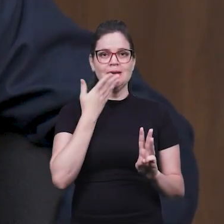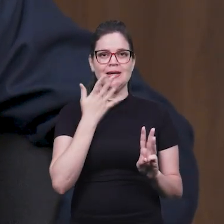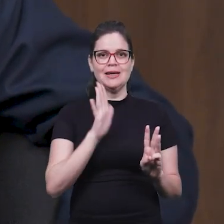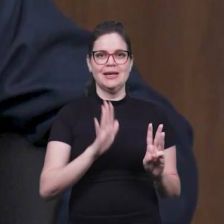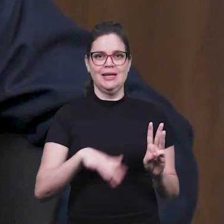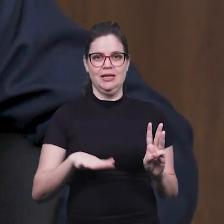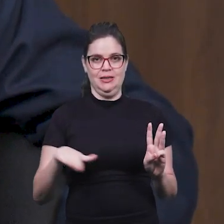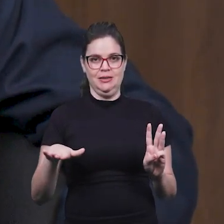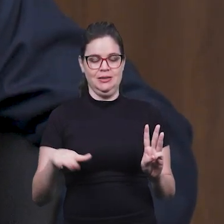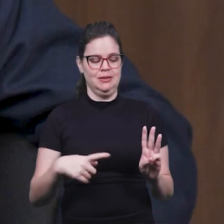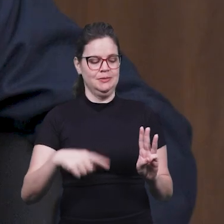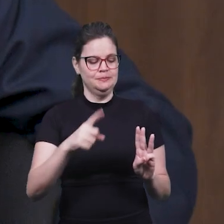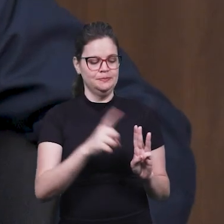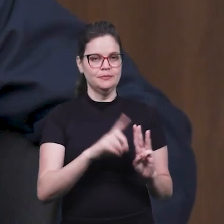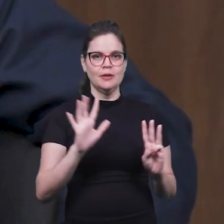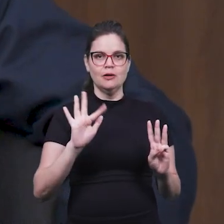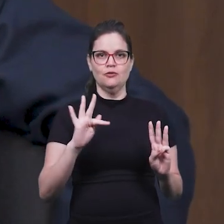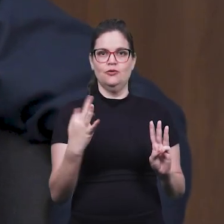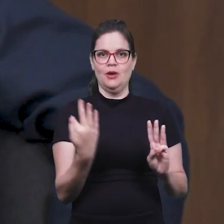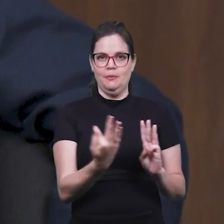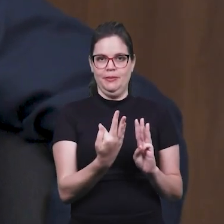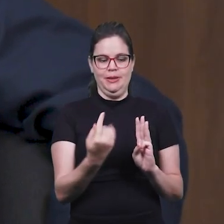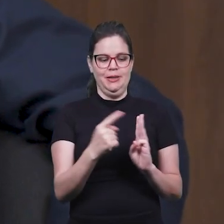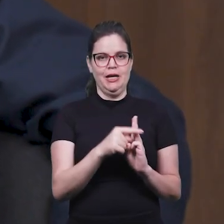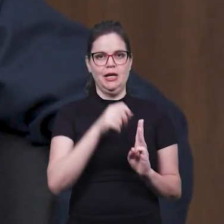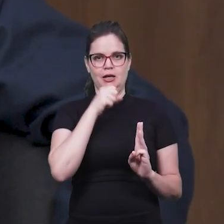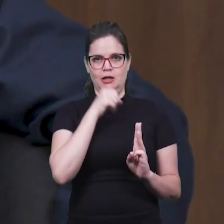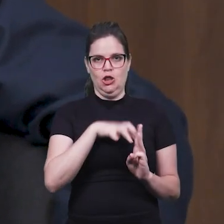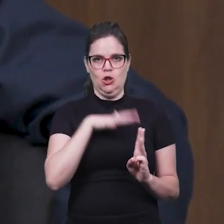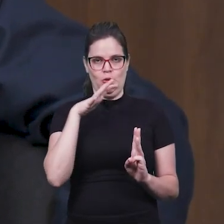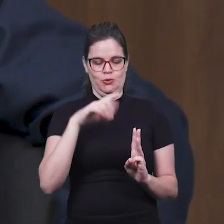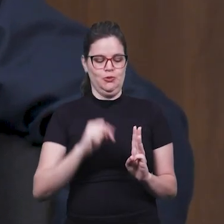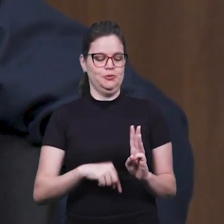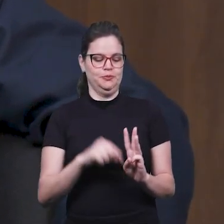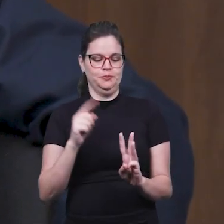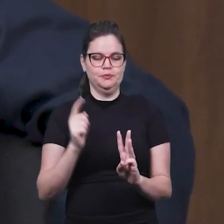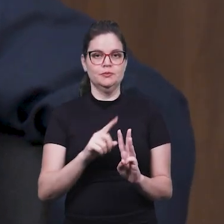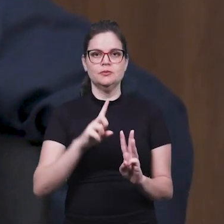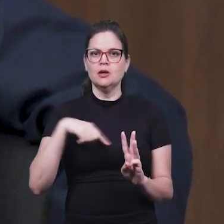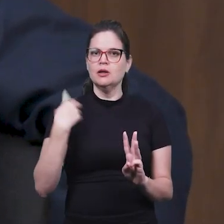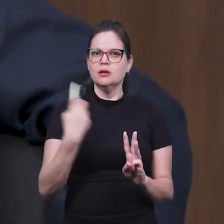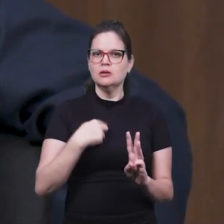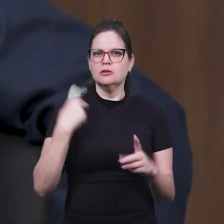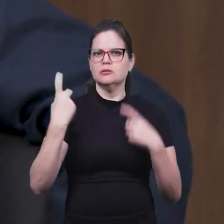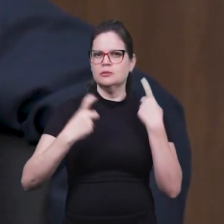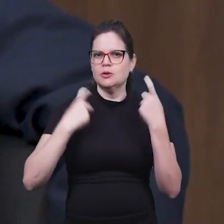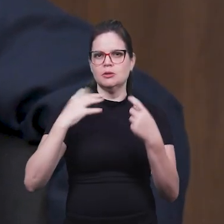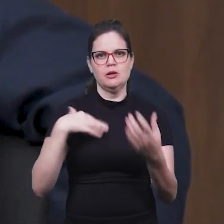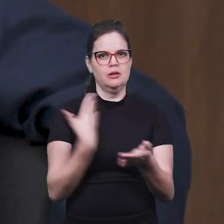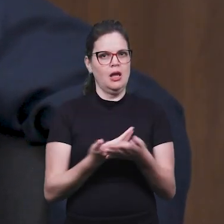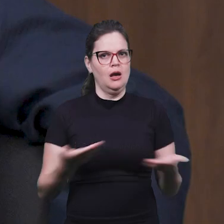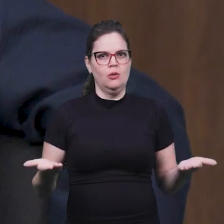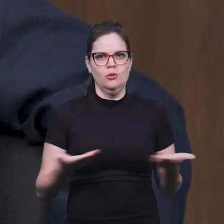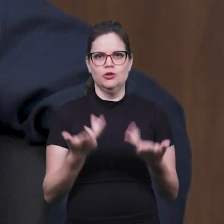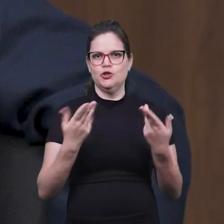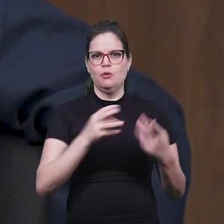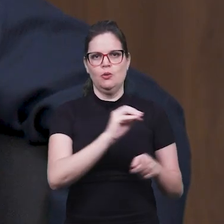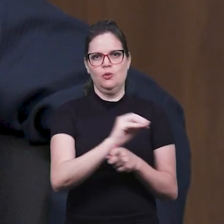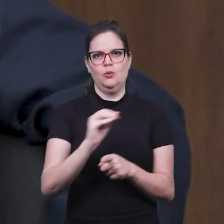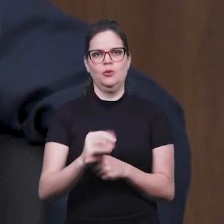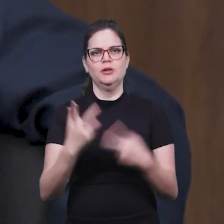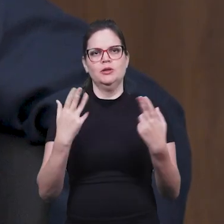a família. Nós entramos, na verdade, com essa preocupação muito grande. Eu, por exemplo, até meu pai também era assim e